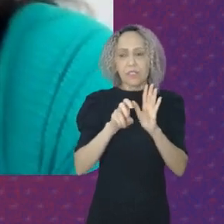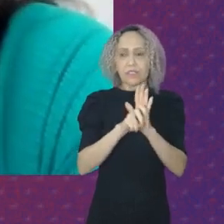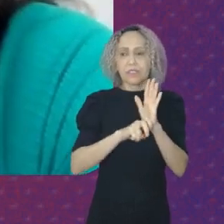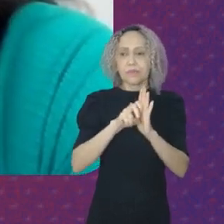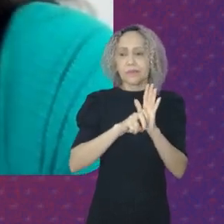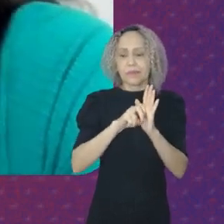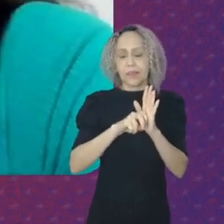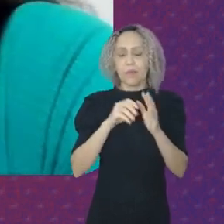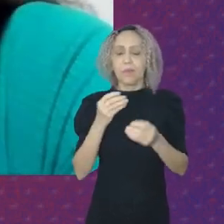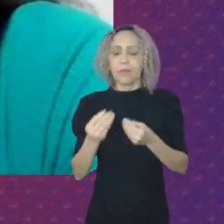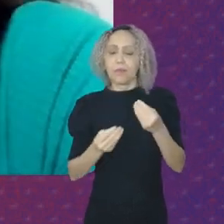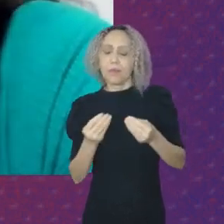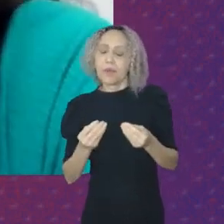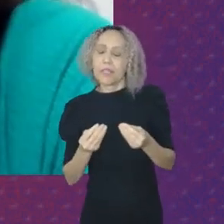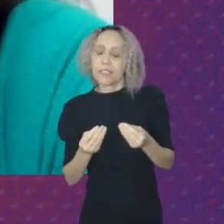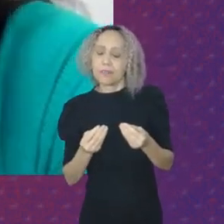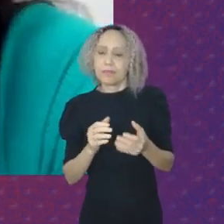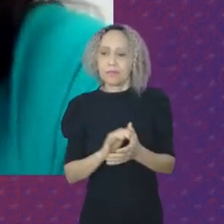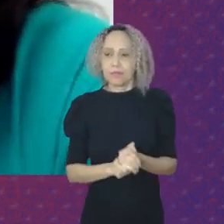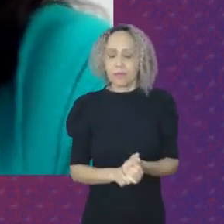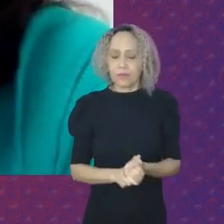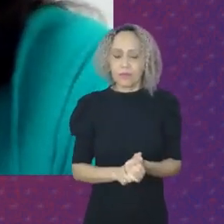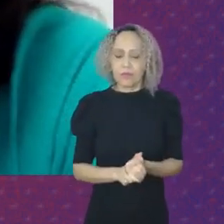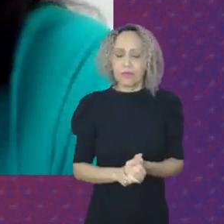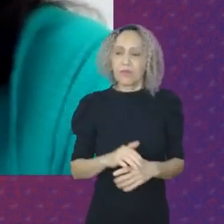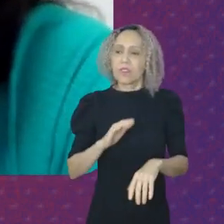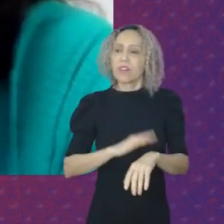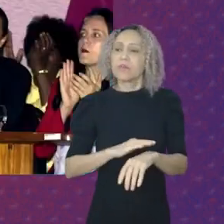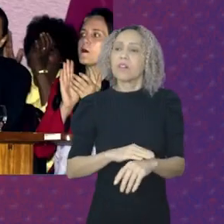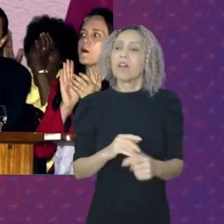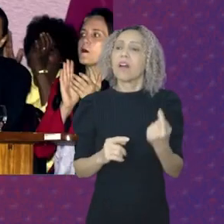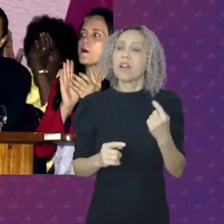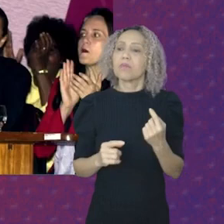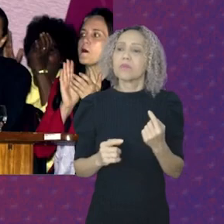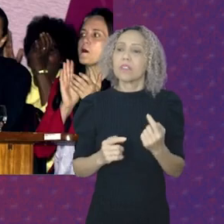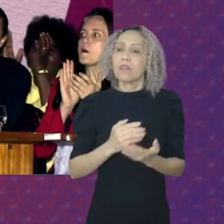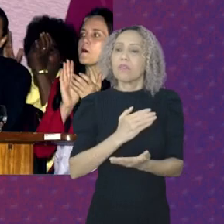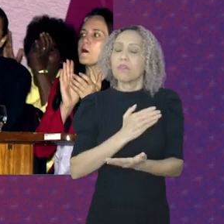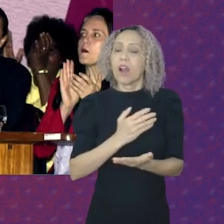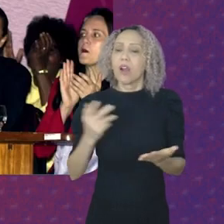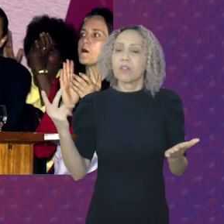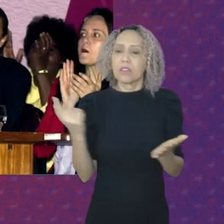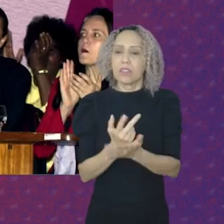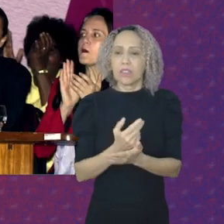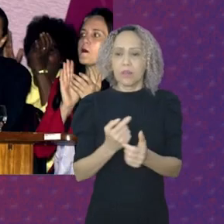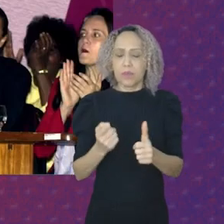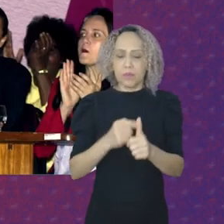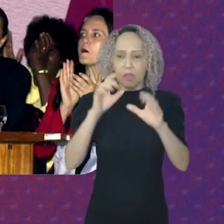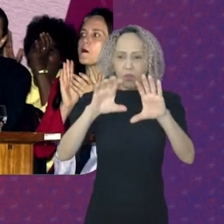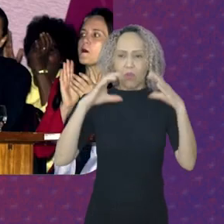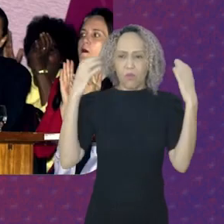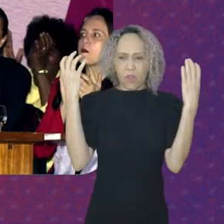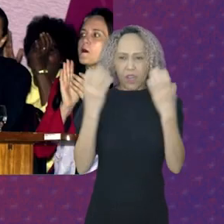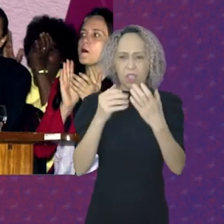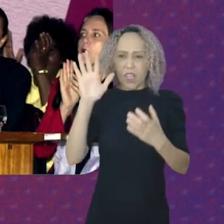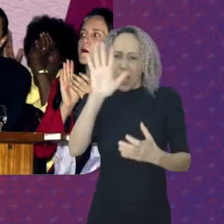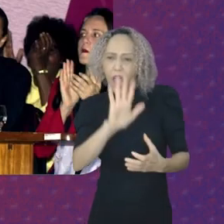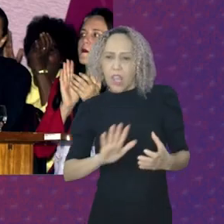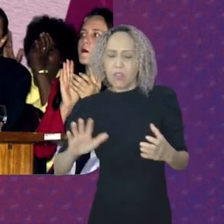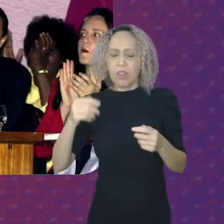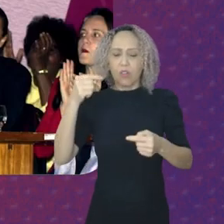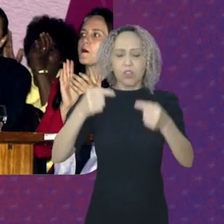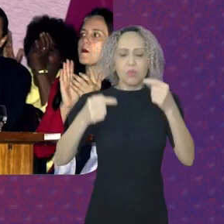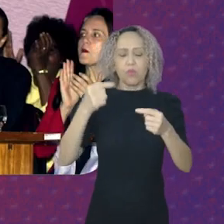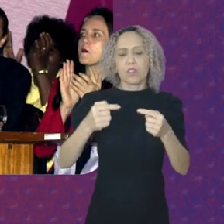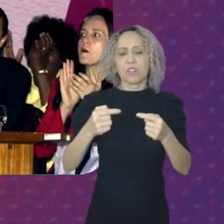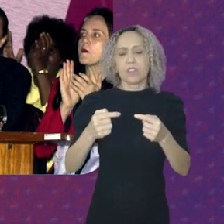perto esses debates, e também, à época, estava ocorrendo a primeira Conferência Nacional de Política para as Mulheres, né, que foi em 2004.